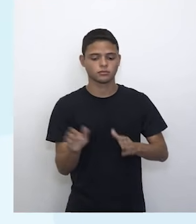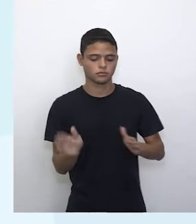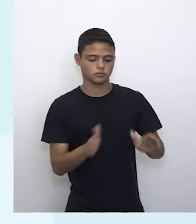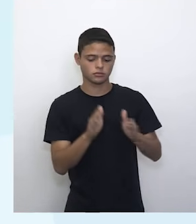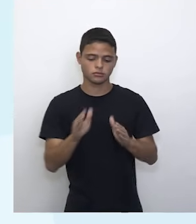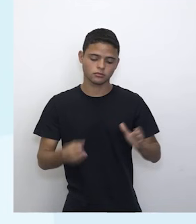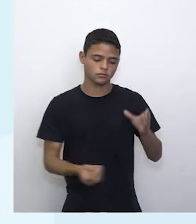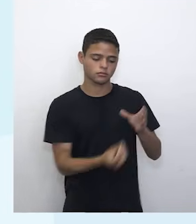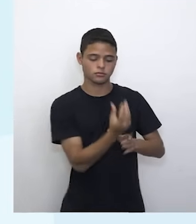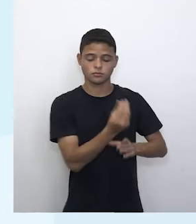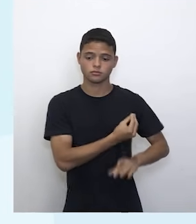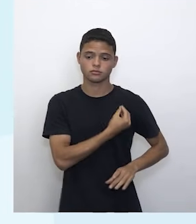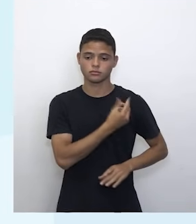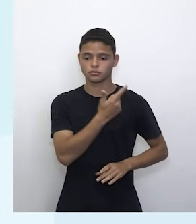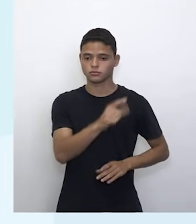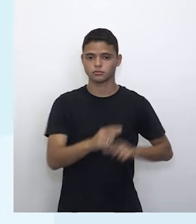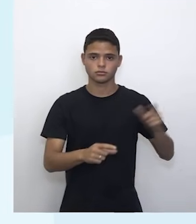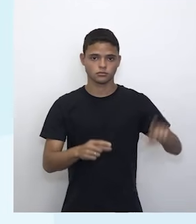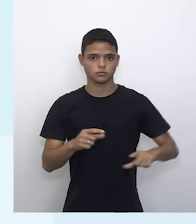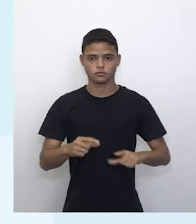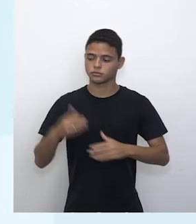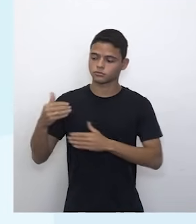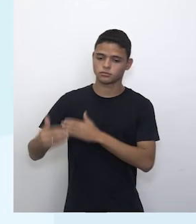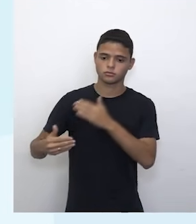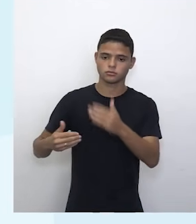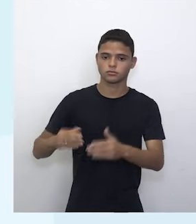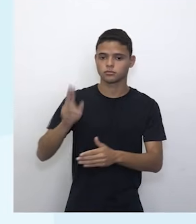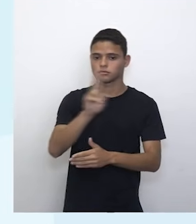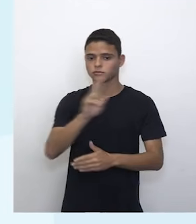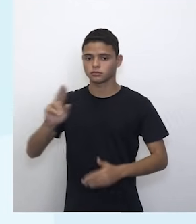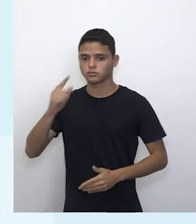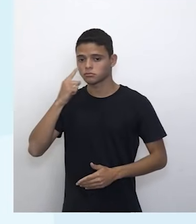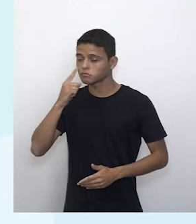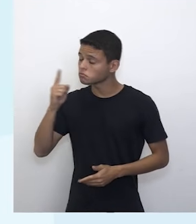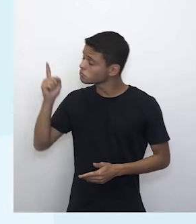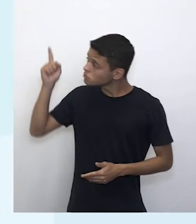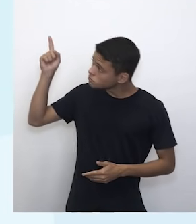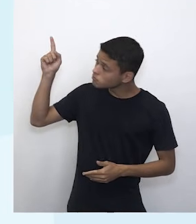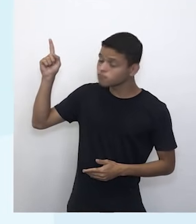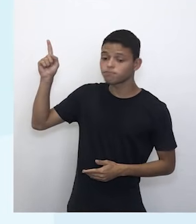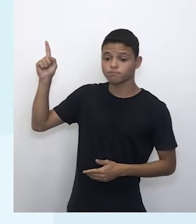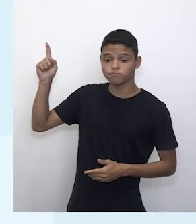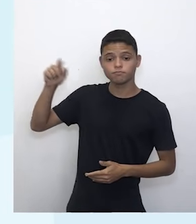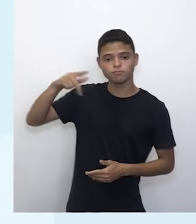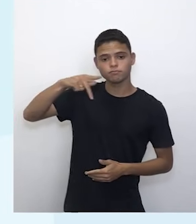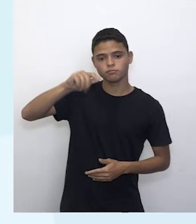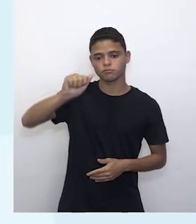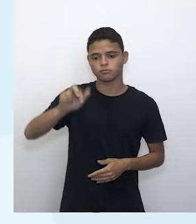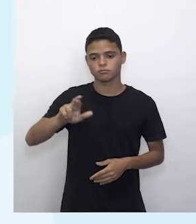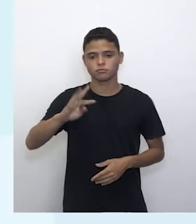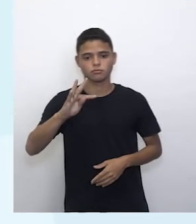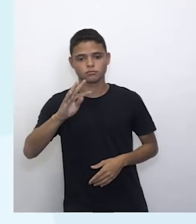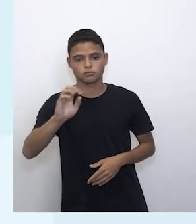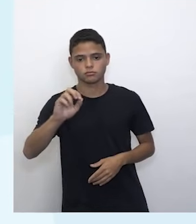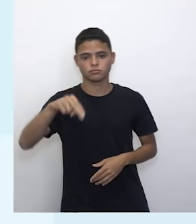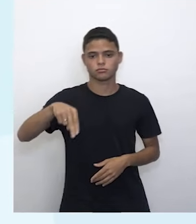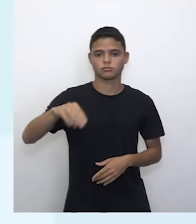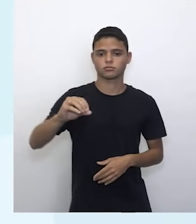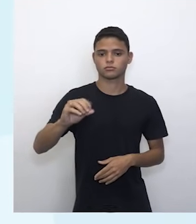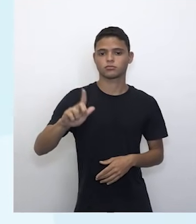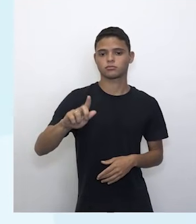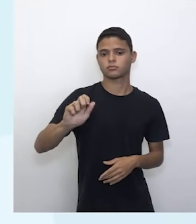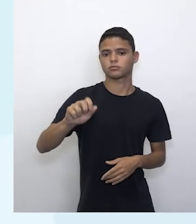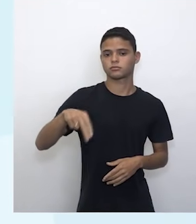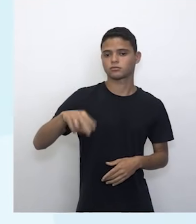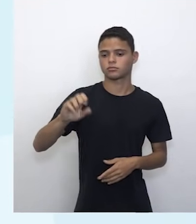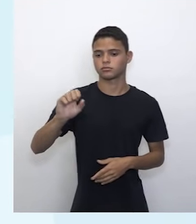ser, e esse processo chama-se partenogênese. Isso acontece também com a abelha, conforme eu falei, para fazer o zangão,